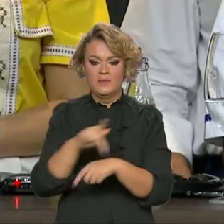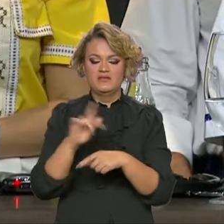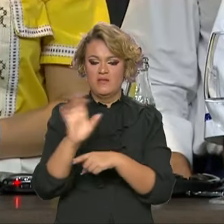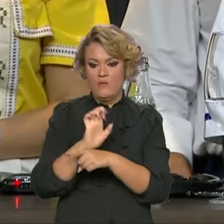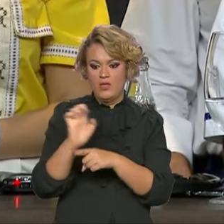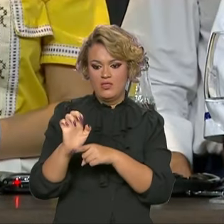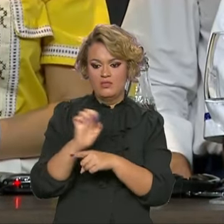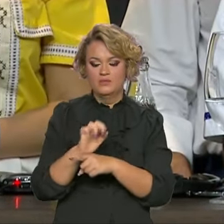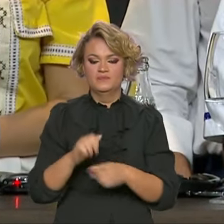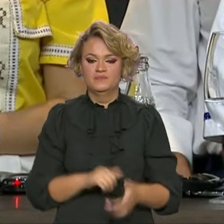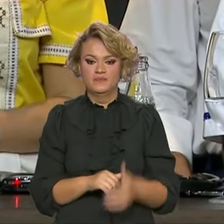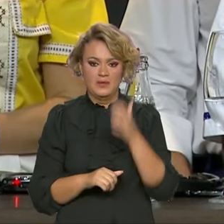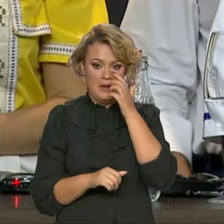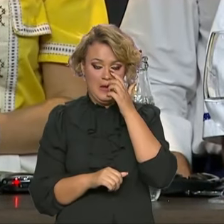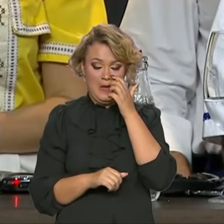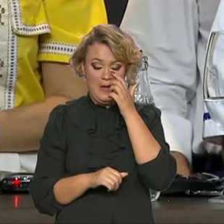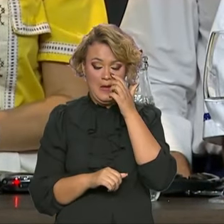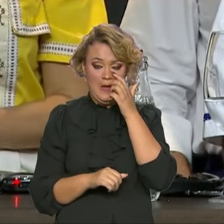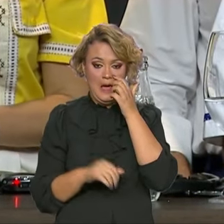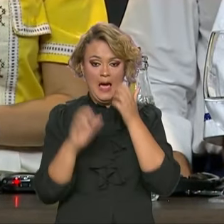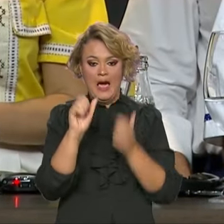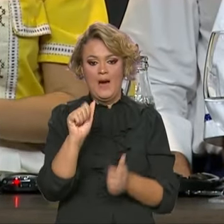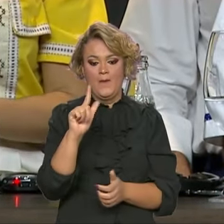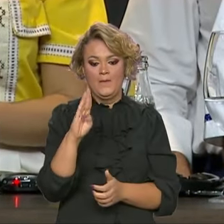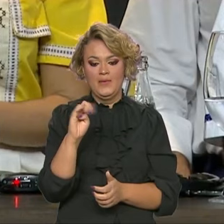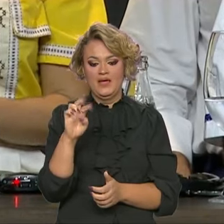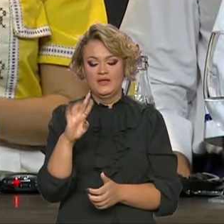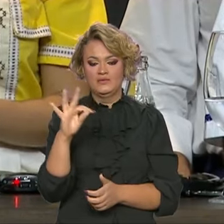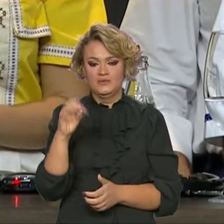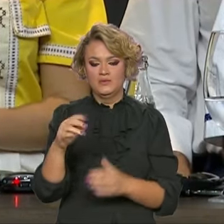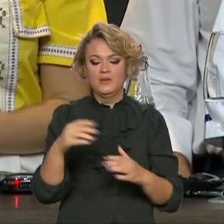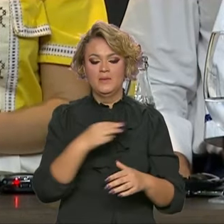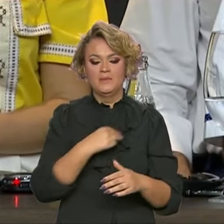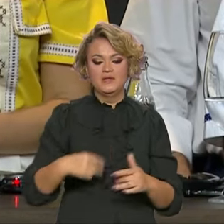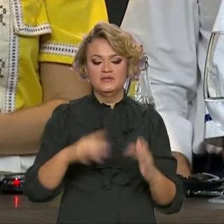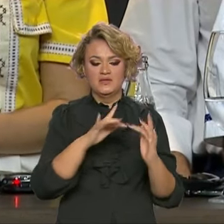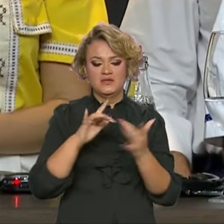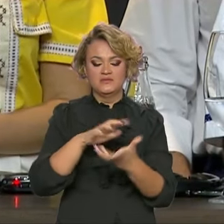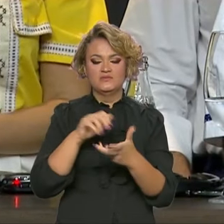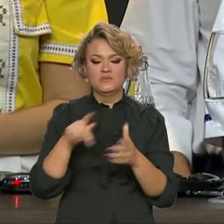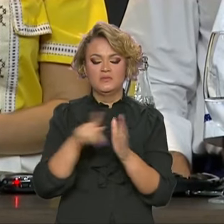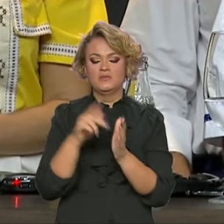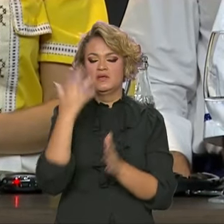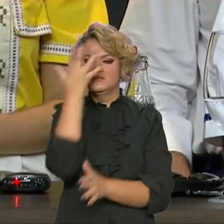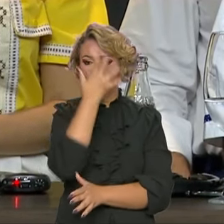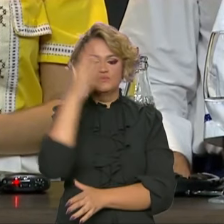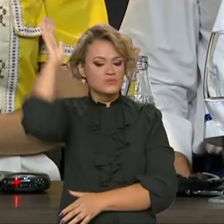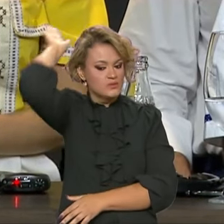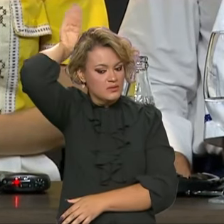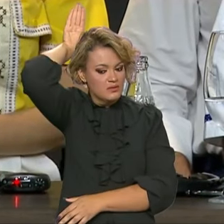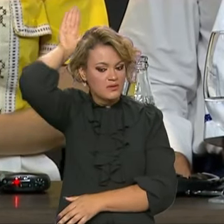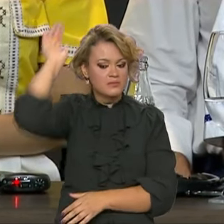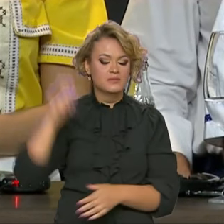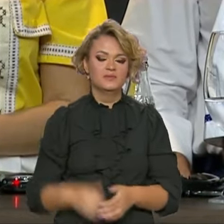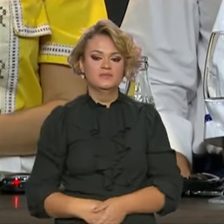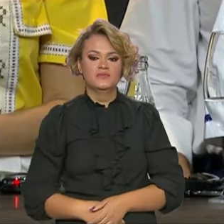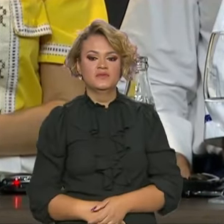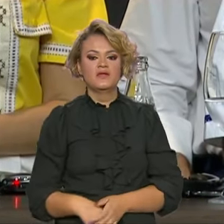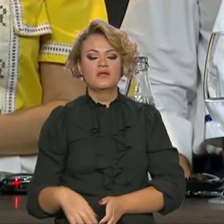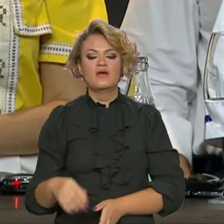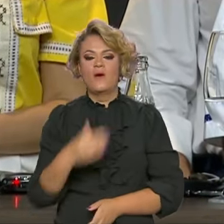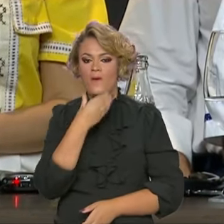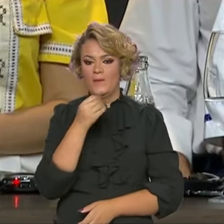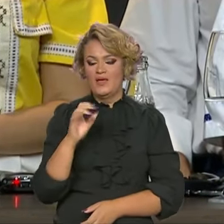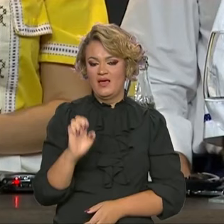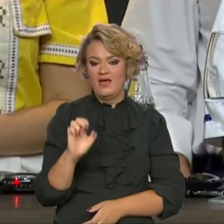Equador, Alberto Randim, ministro das Relações Exteriores da República do Suriname, nosso querido companheiro